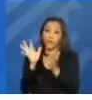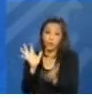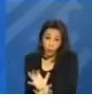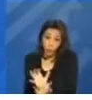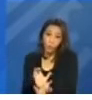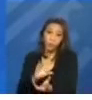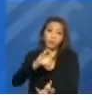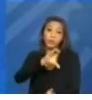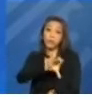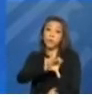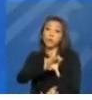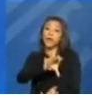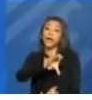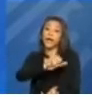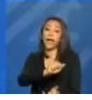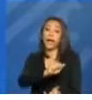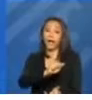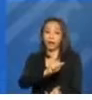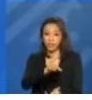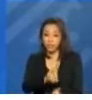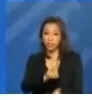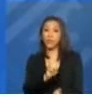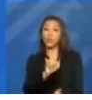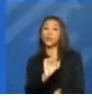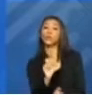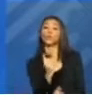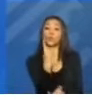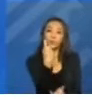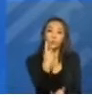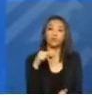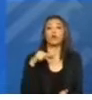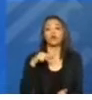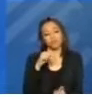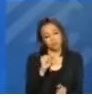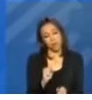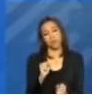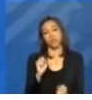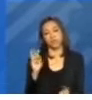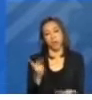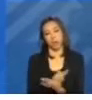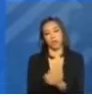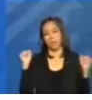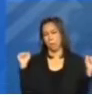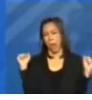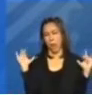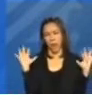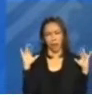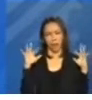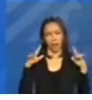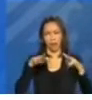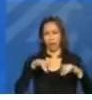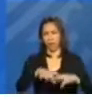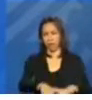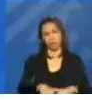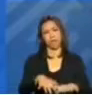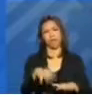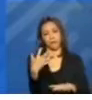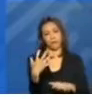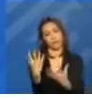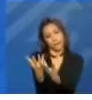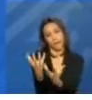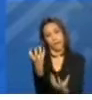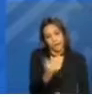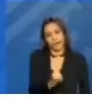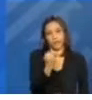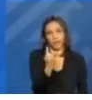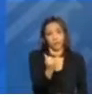pode ser sim que exista uma demanda maior pelo recebimento do dinheiro, apesar de